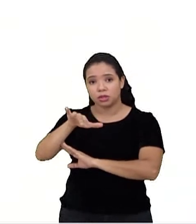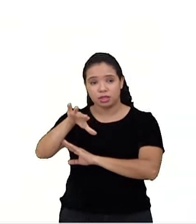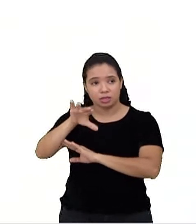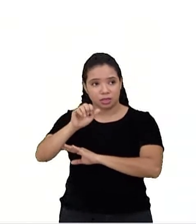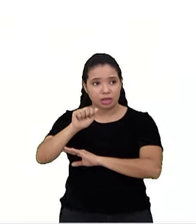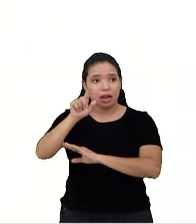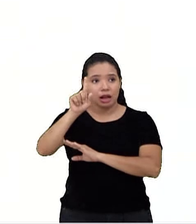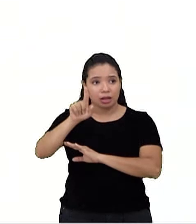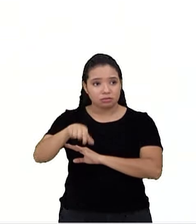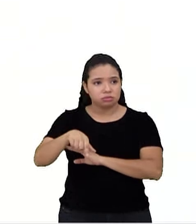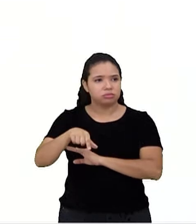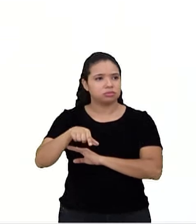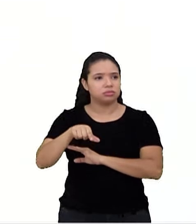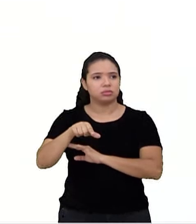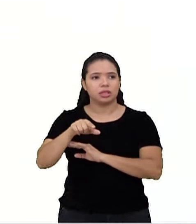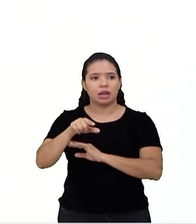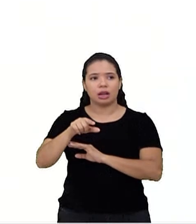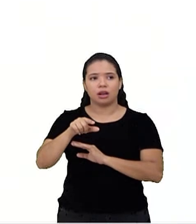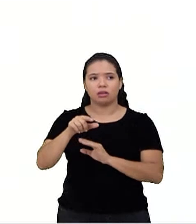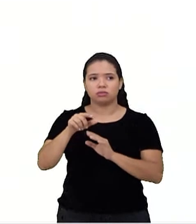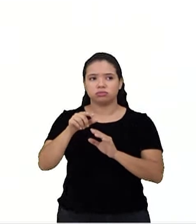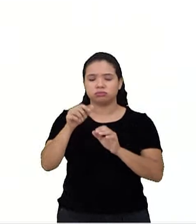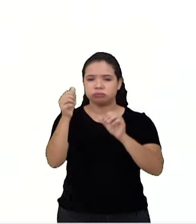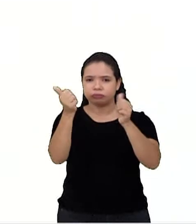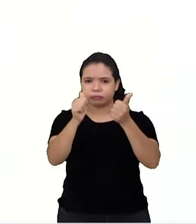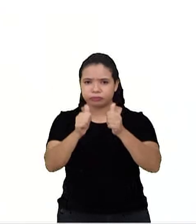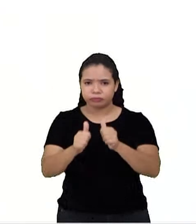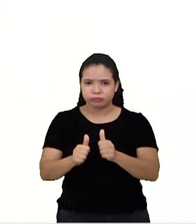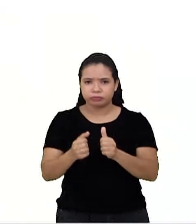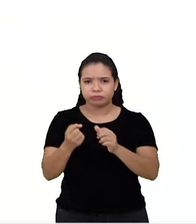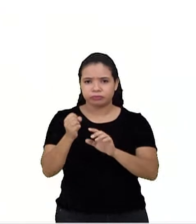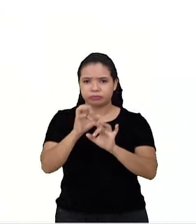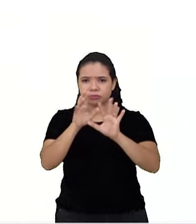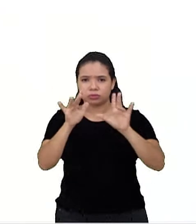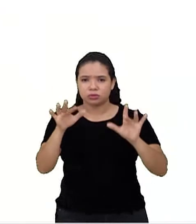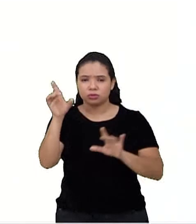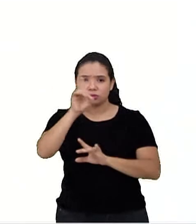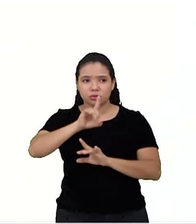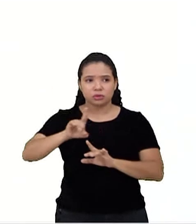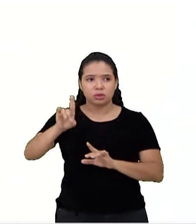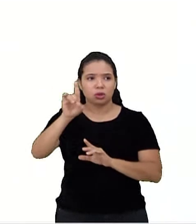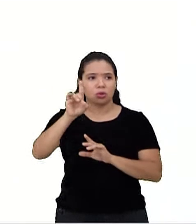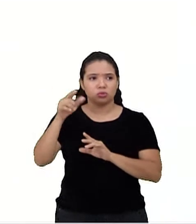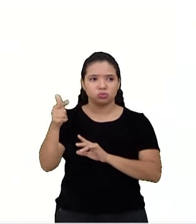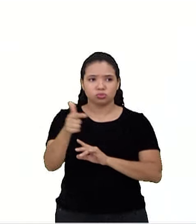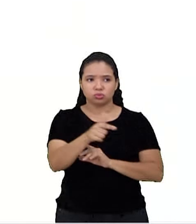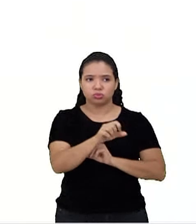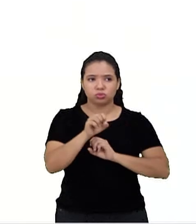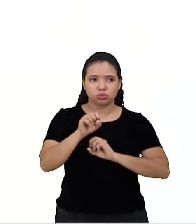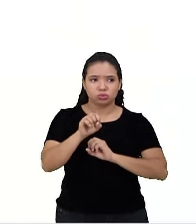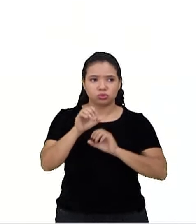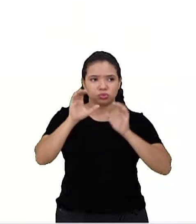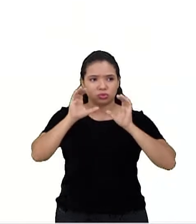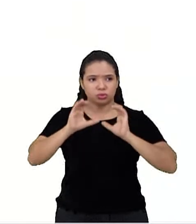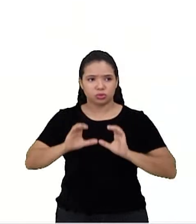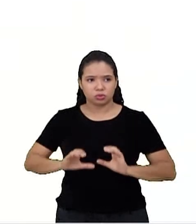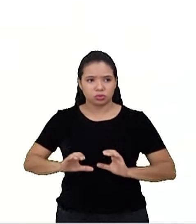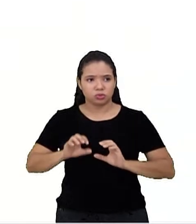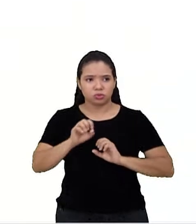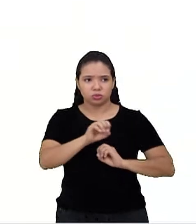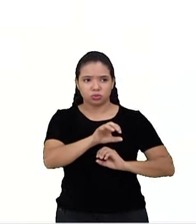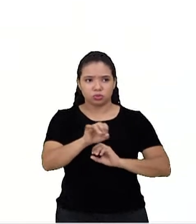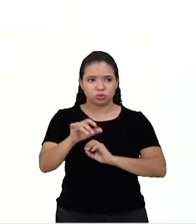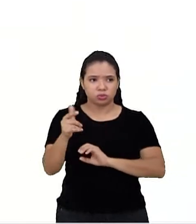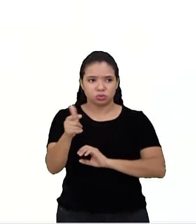Deus, caracteriza-se por ter sido um cidadão que não tinha uma habitação convencional, vivendo dessa